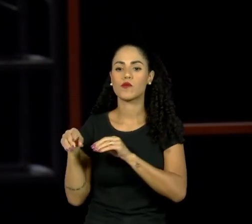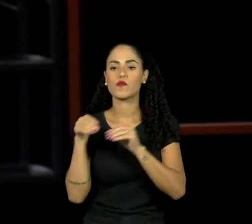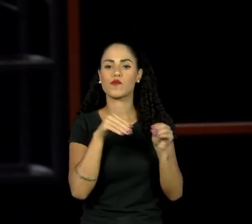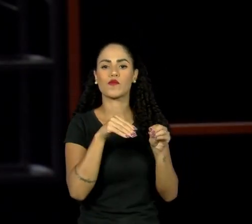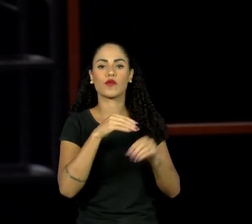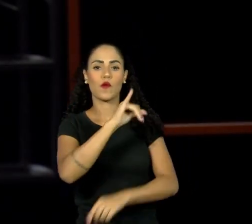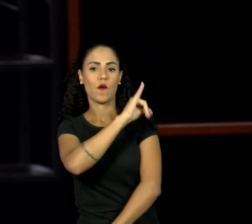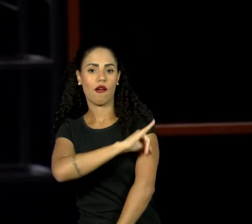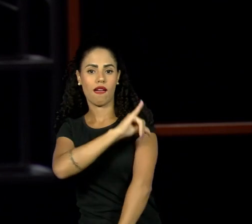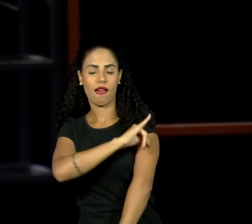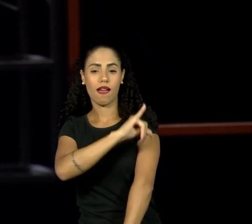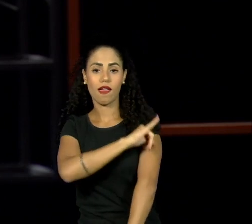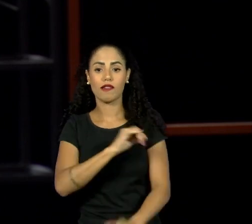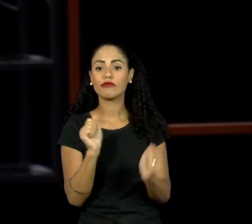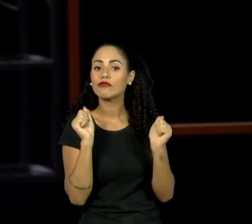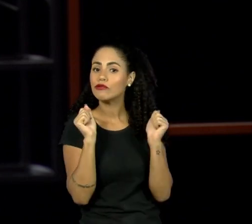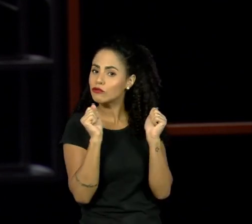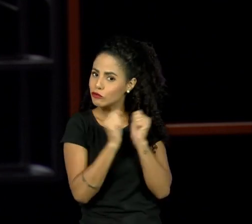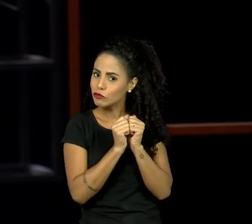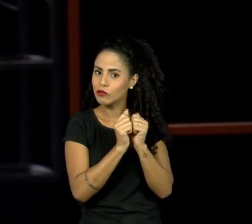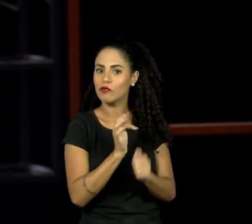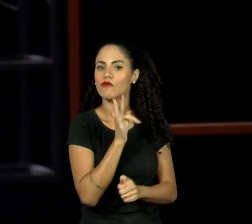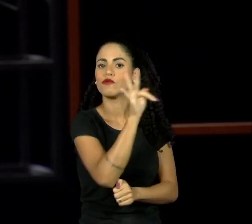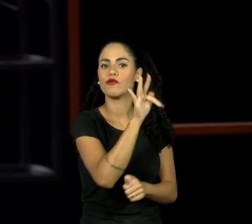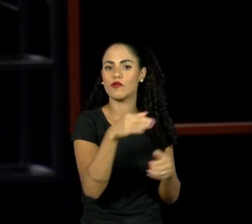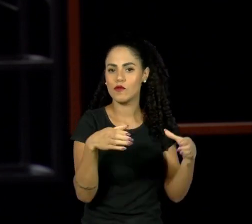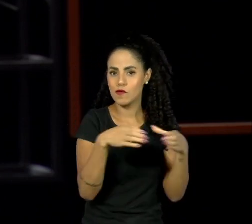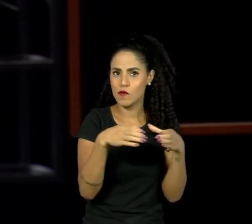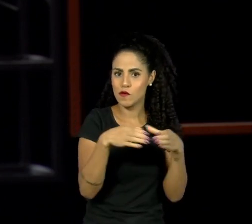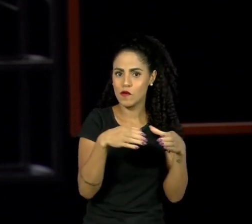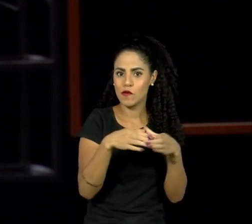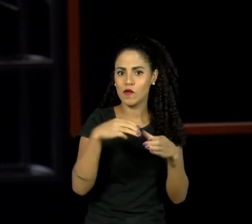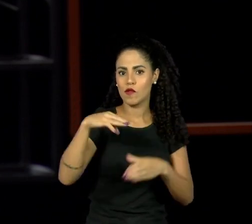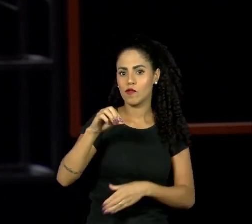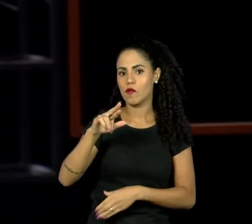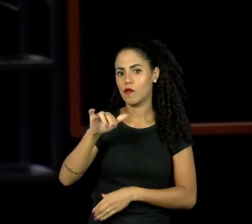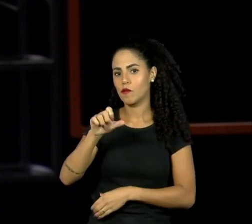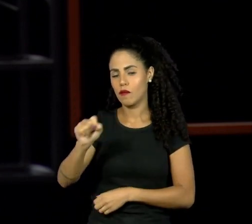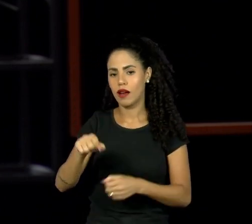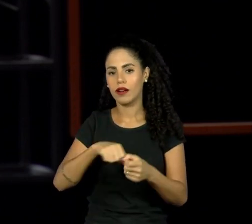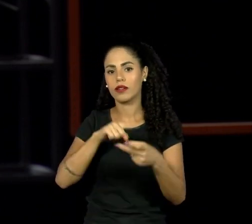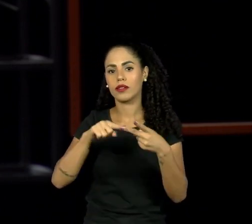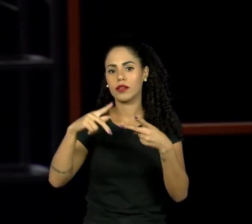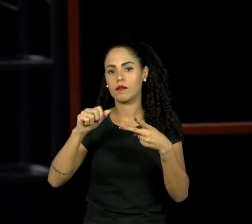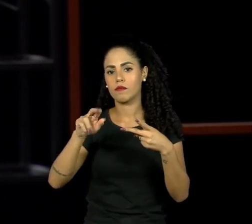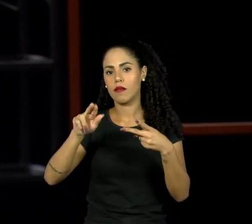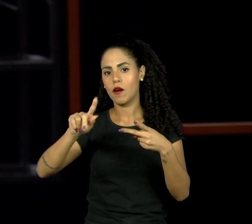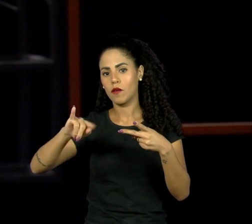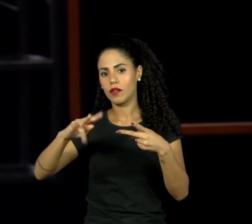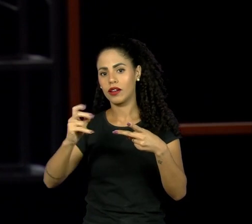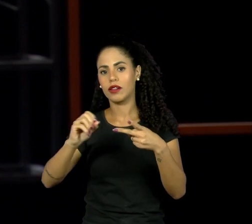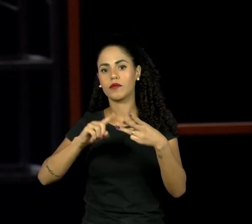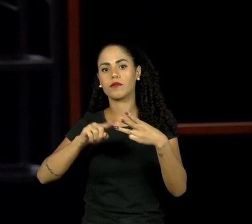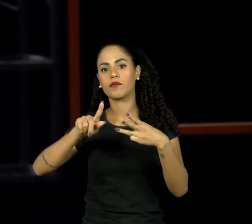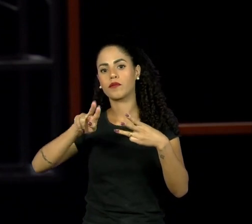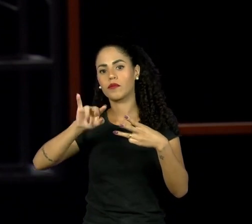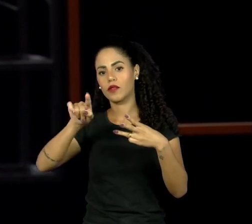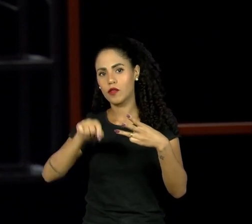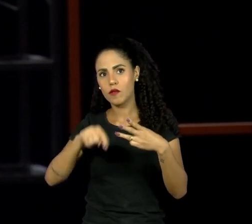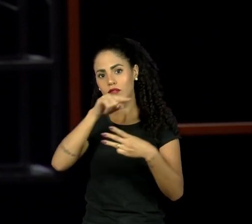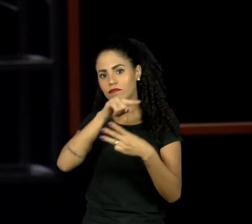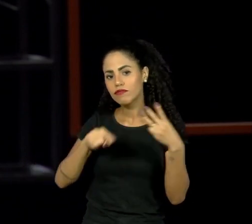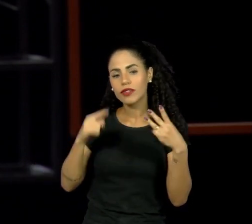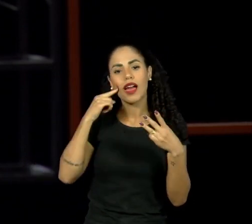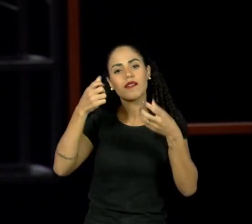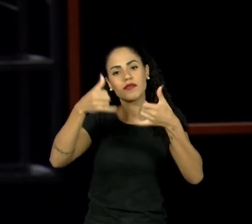Janeiro ao encontro dos seus futuros parceiros, Moraes Moreira, Paulinho Boca de Cantor e Luiz Galvão. É o que ela